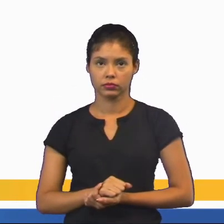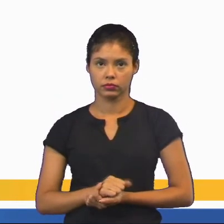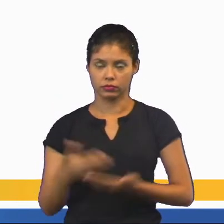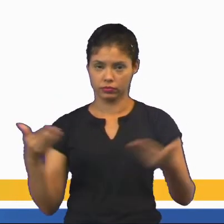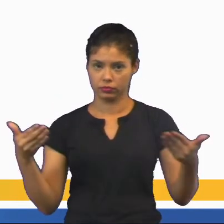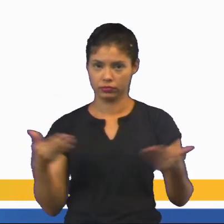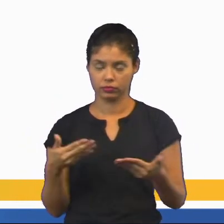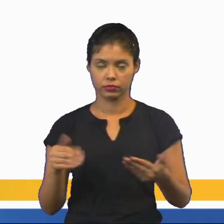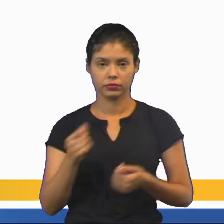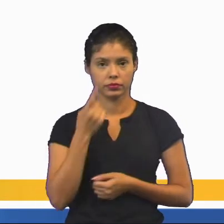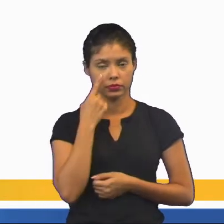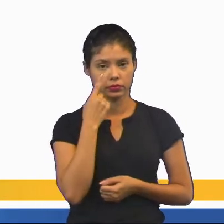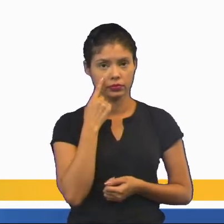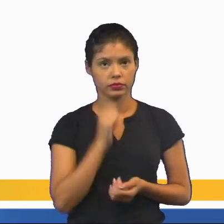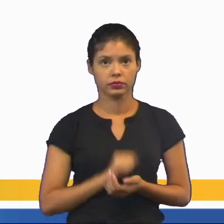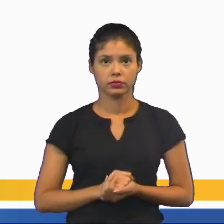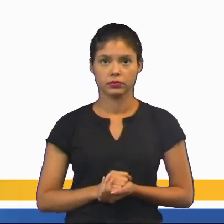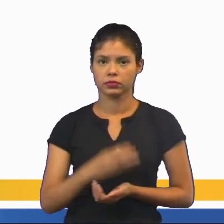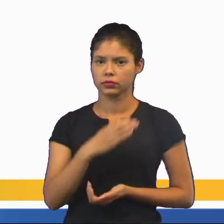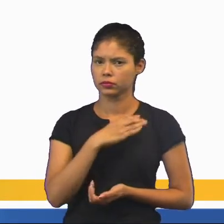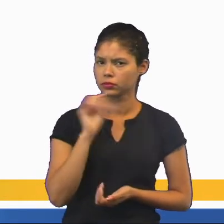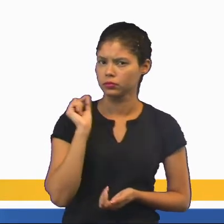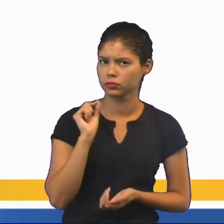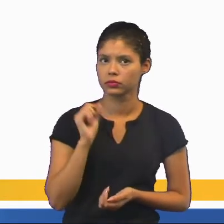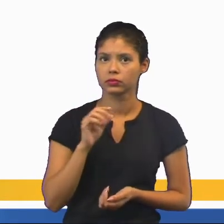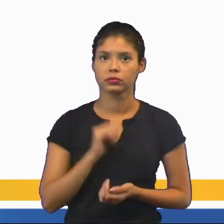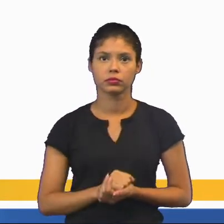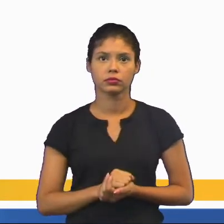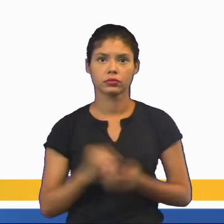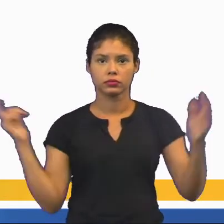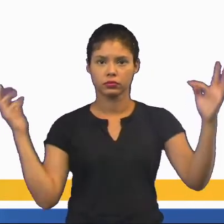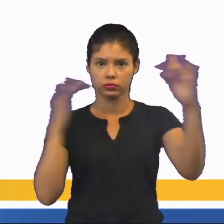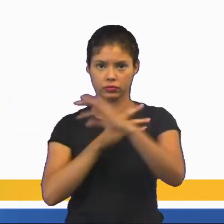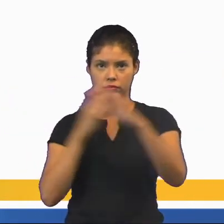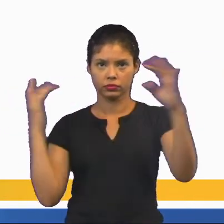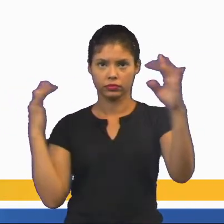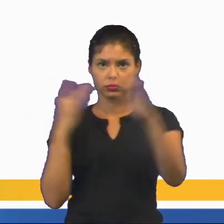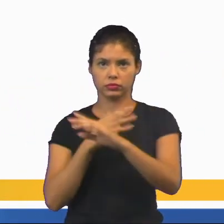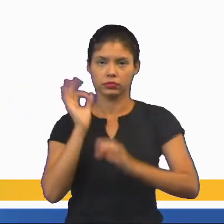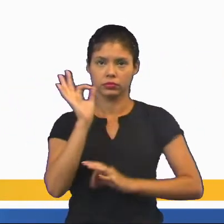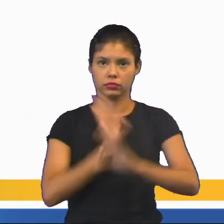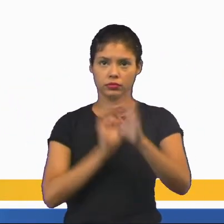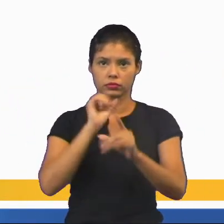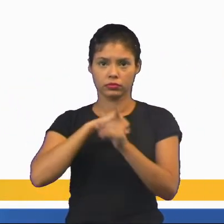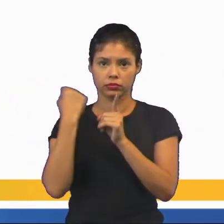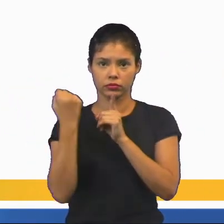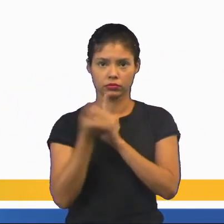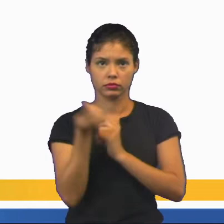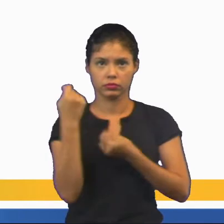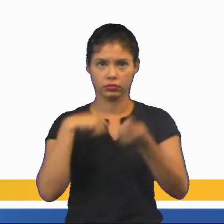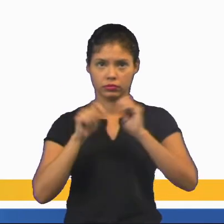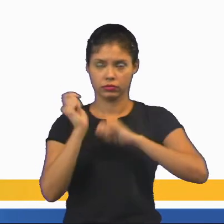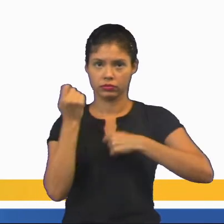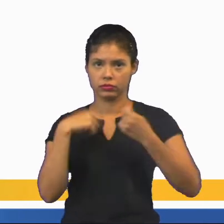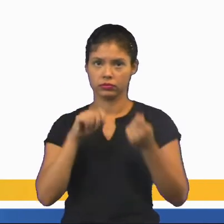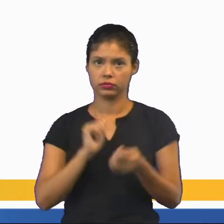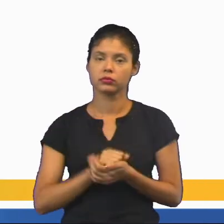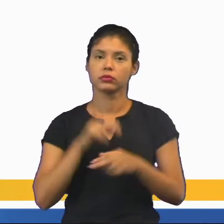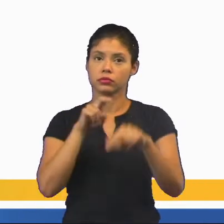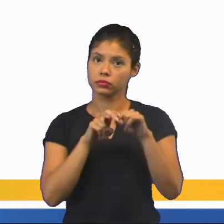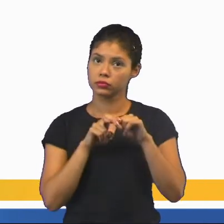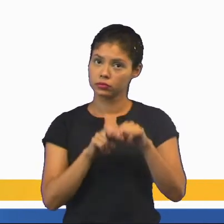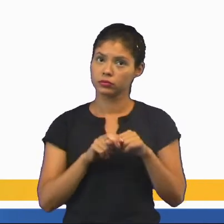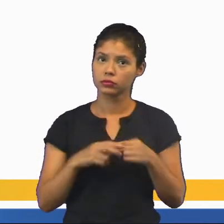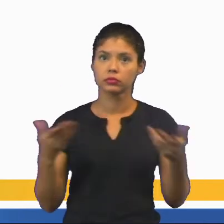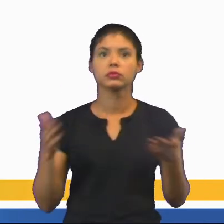E agora, olha só. O que é a cidade? A cidade é o centro da organização social e